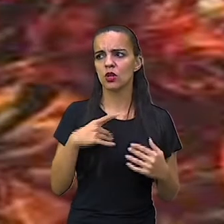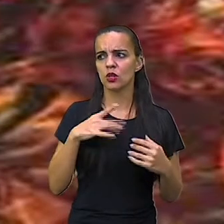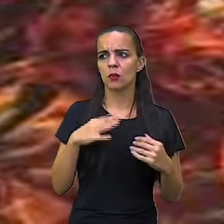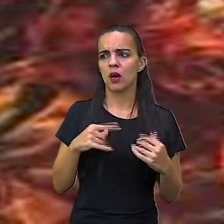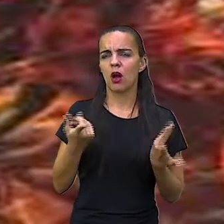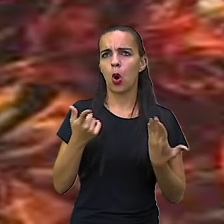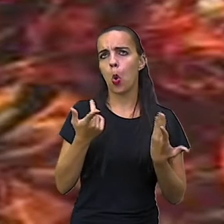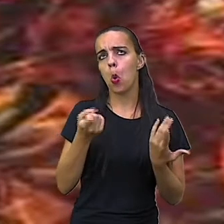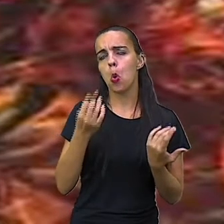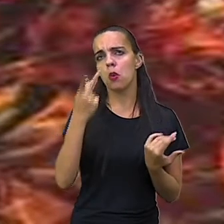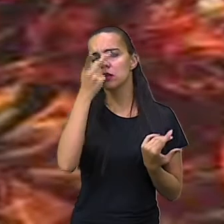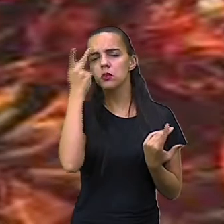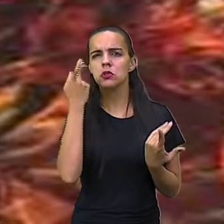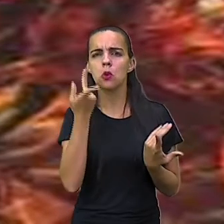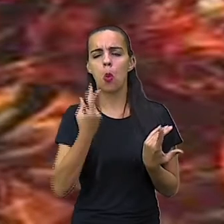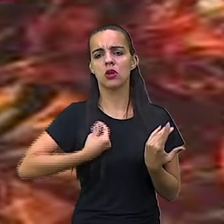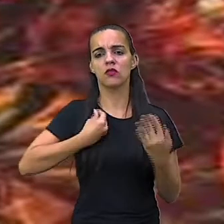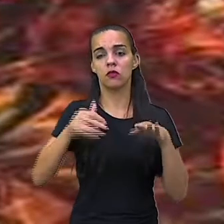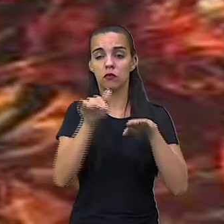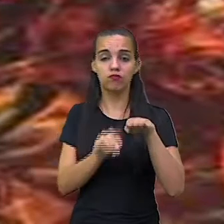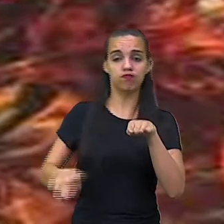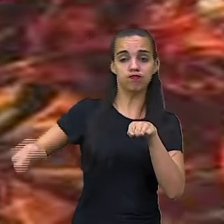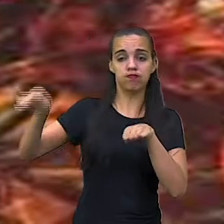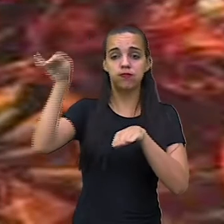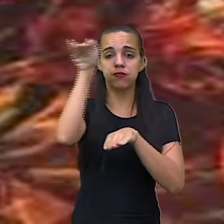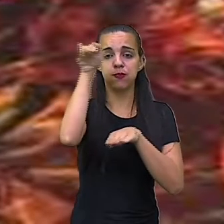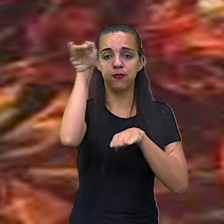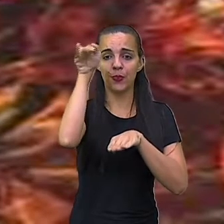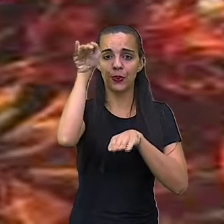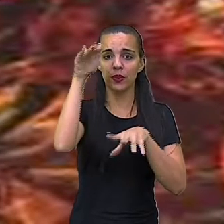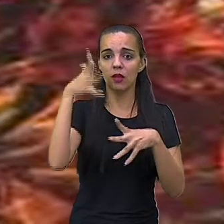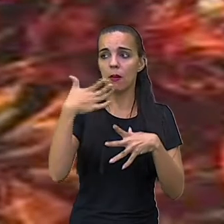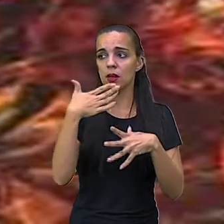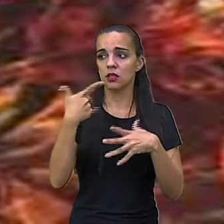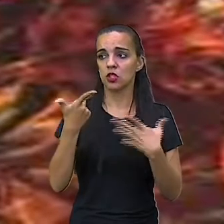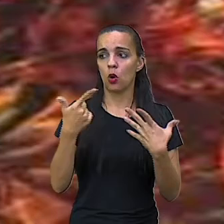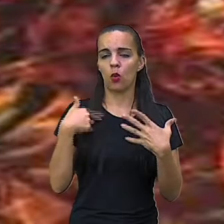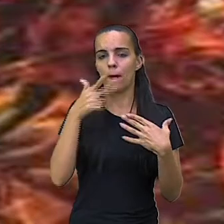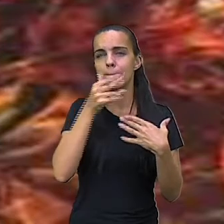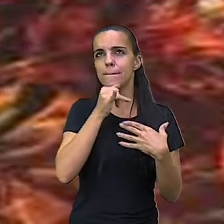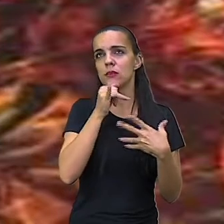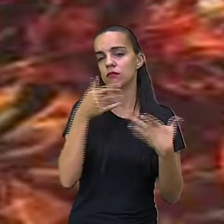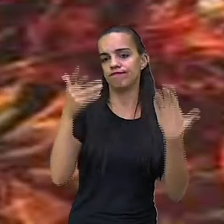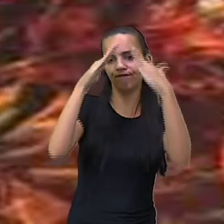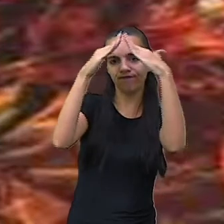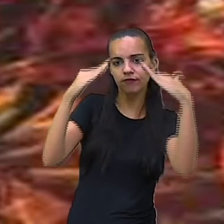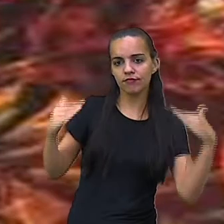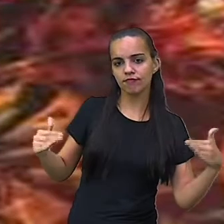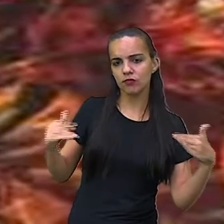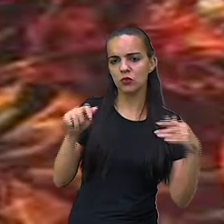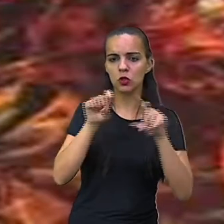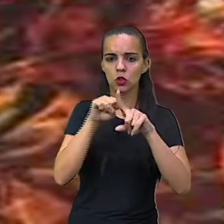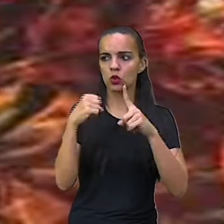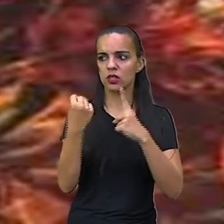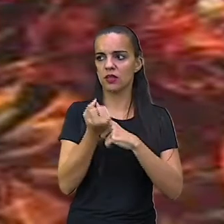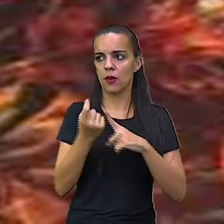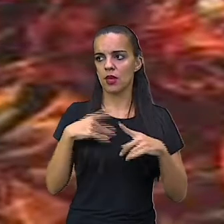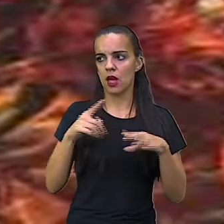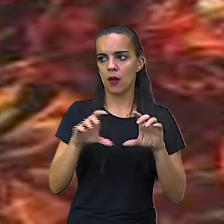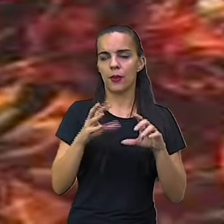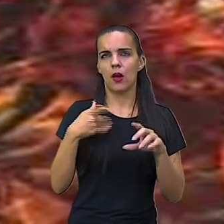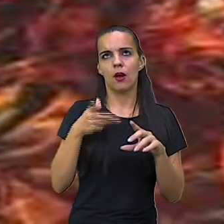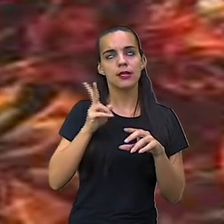um patamar lá no topo da cadeia, de uma pirâmide social? Os trabalhadores,